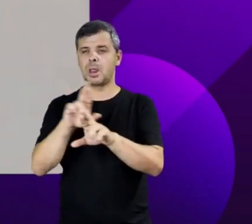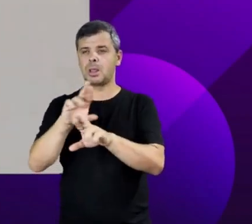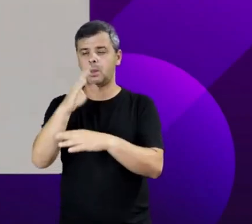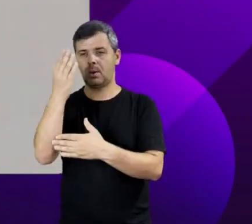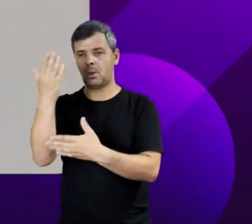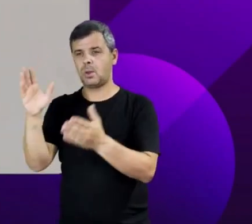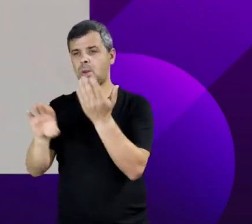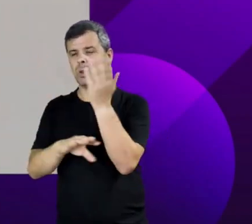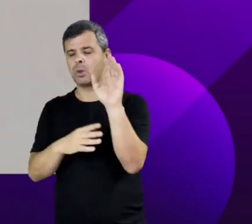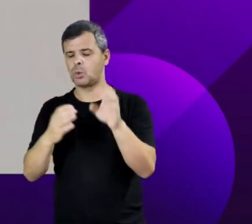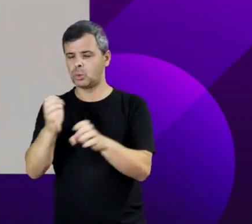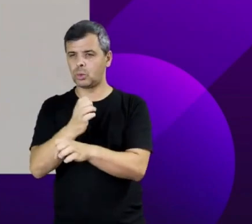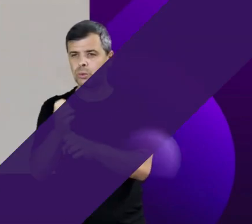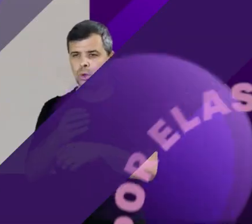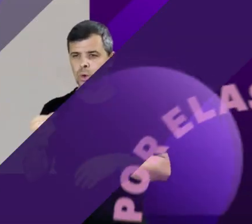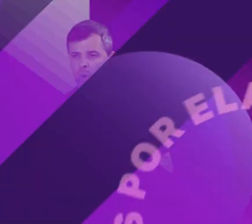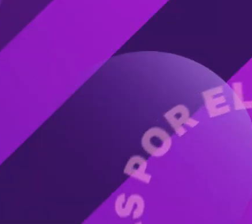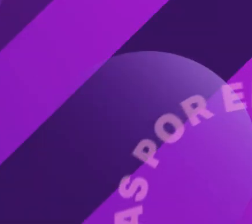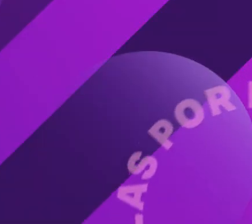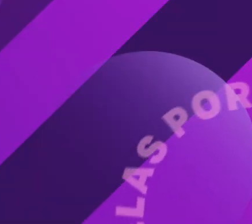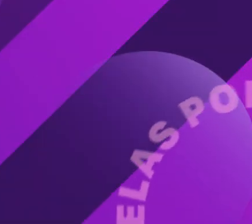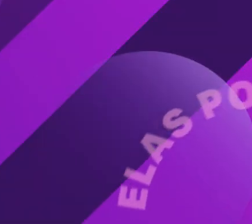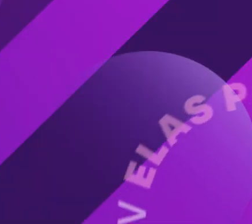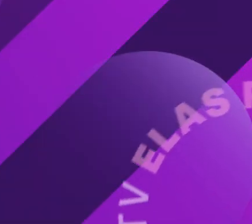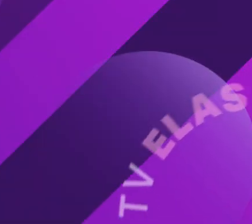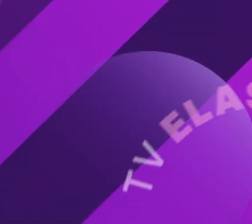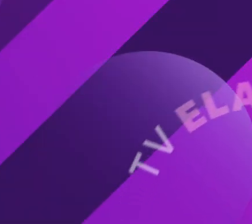natureza, construindo um novo paradigma.